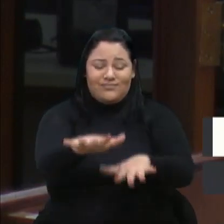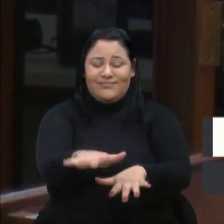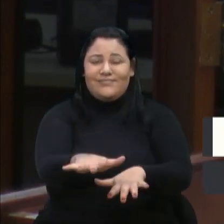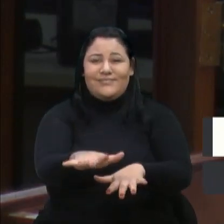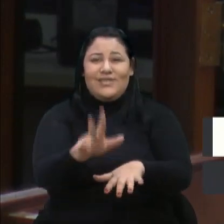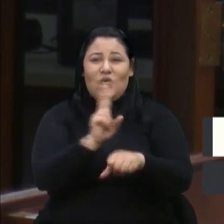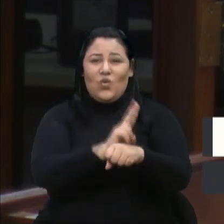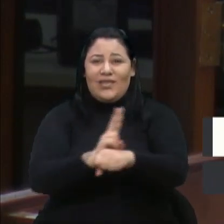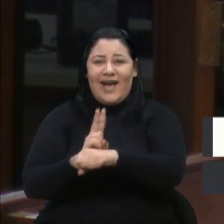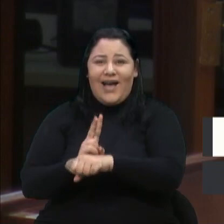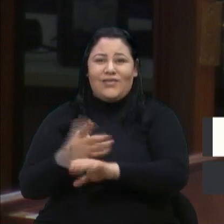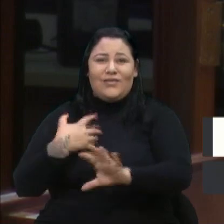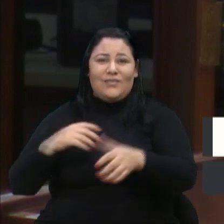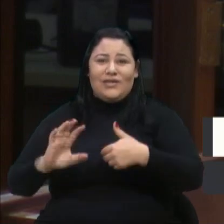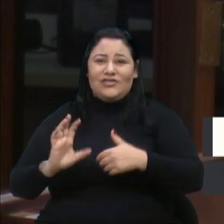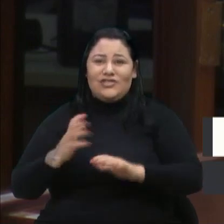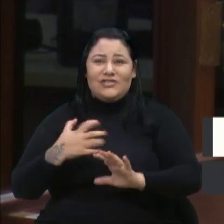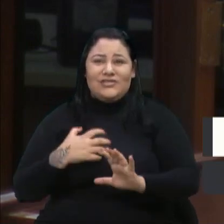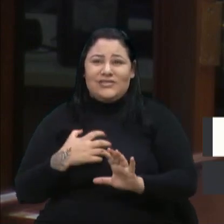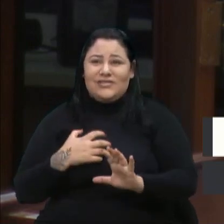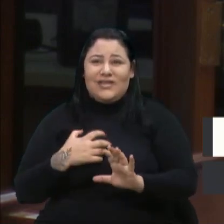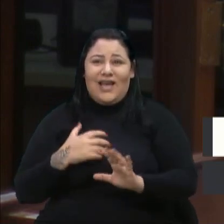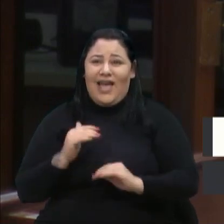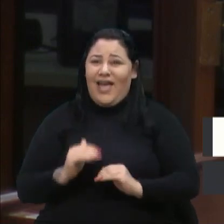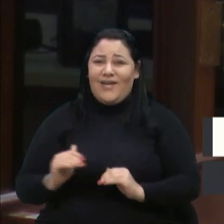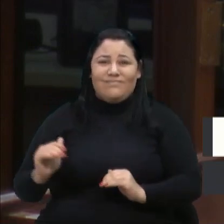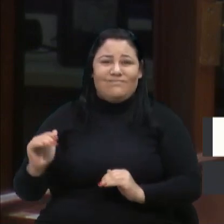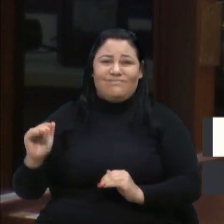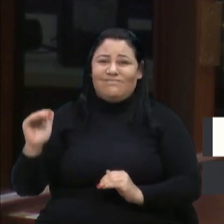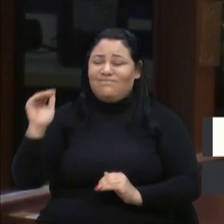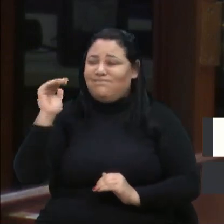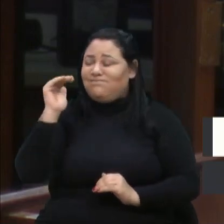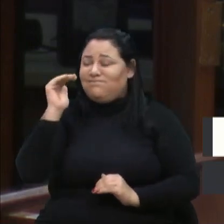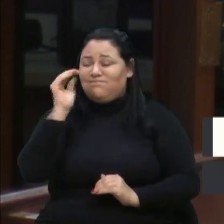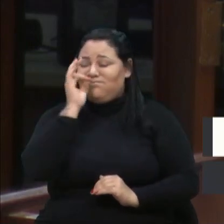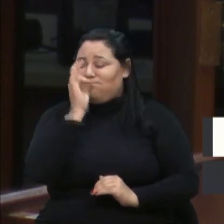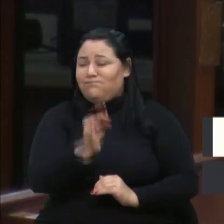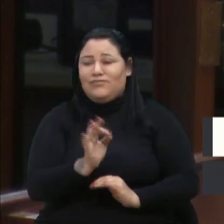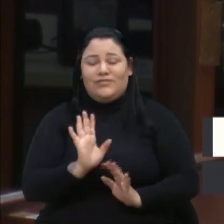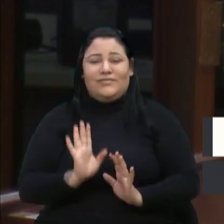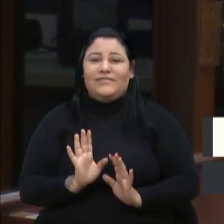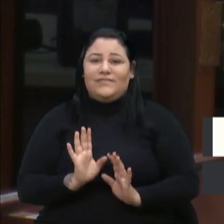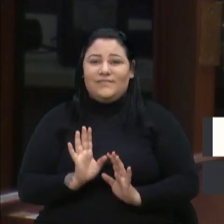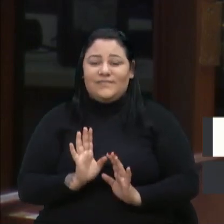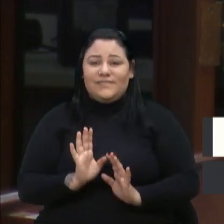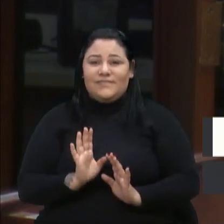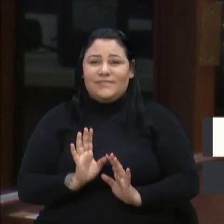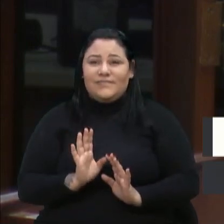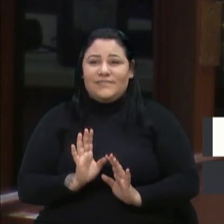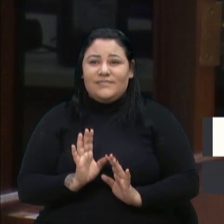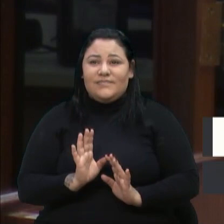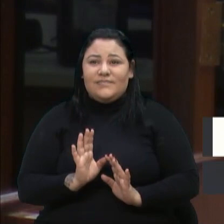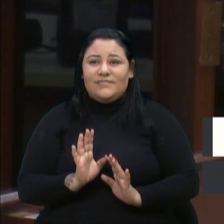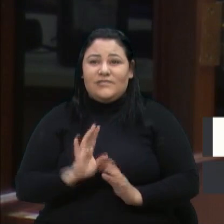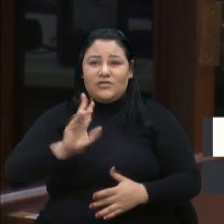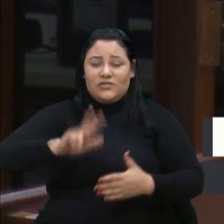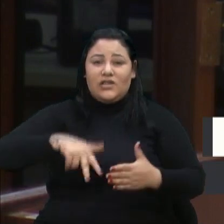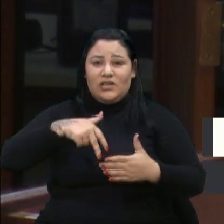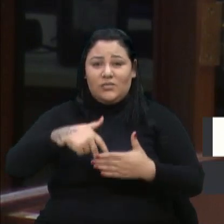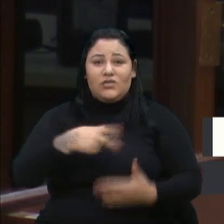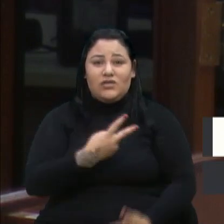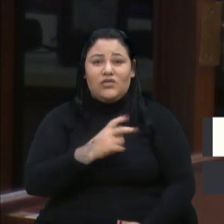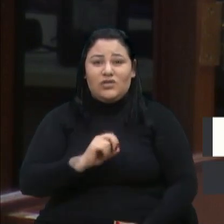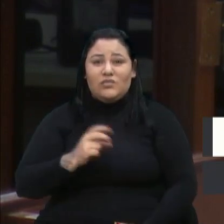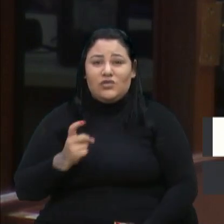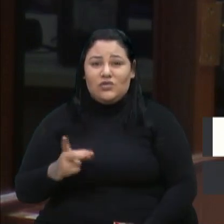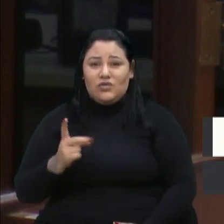de empatia, chegou a níveis estarrecedores. E a gente vem aqui, e desde